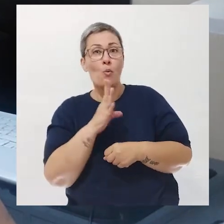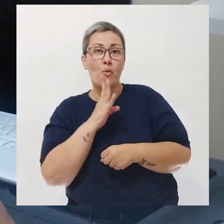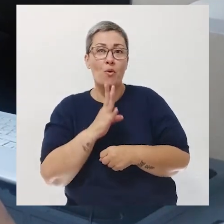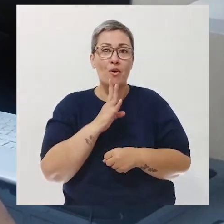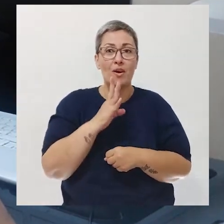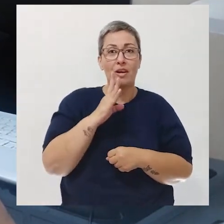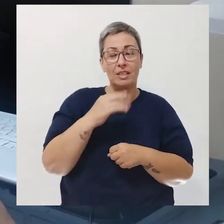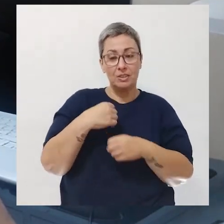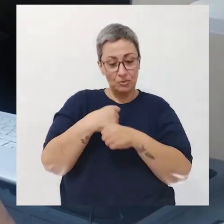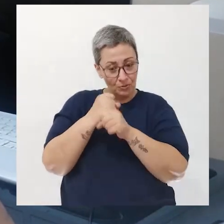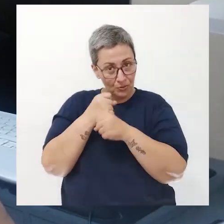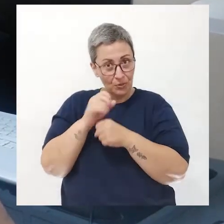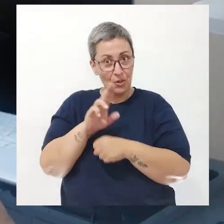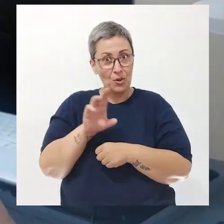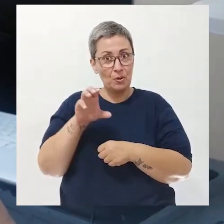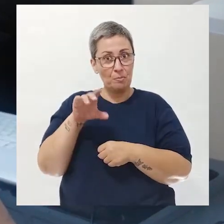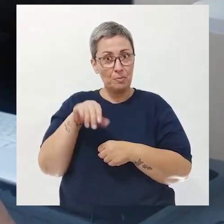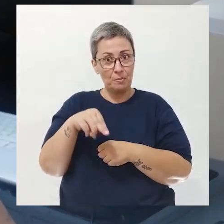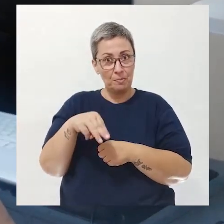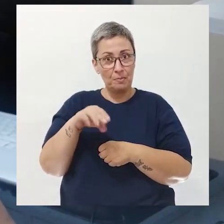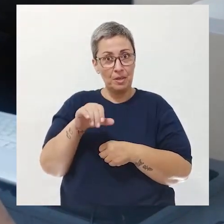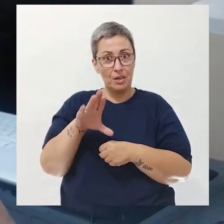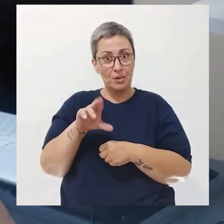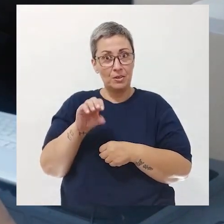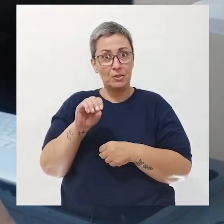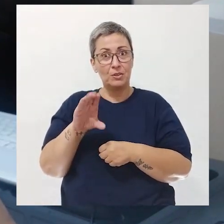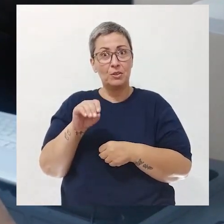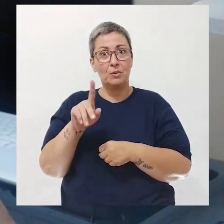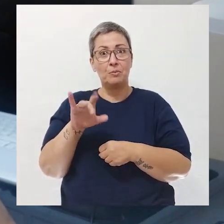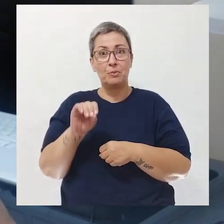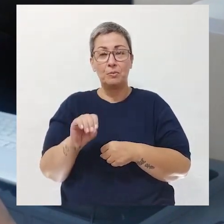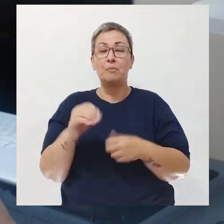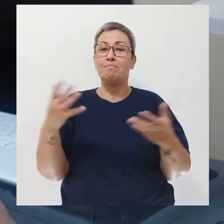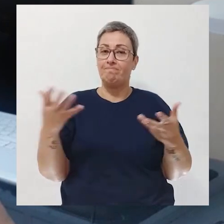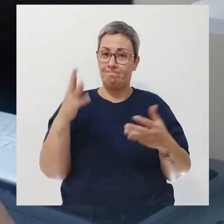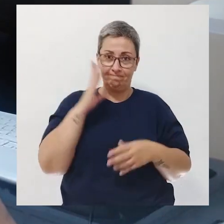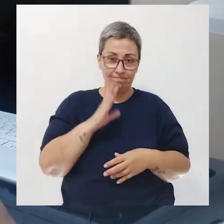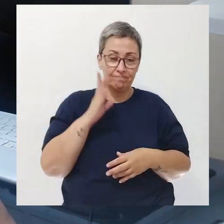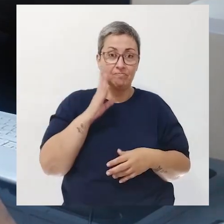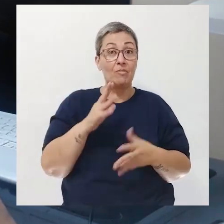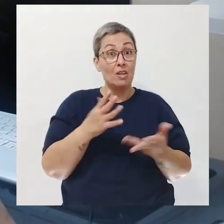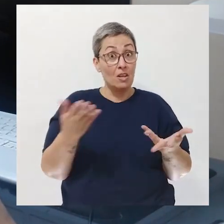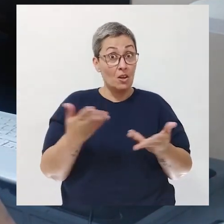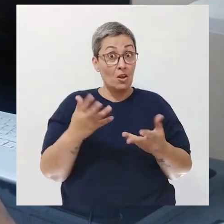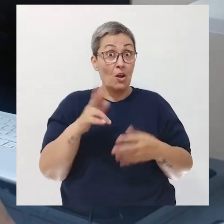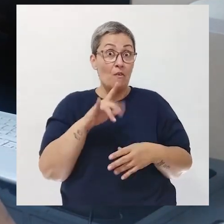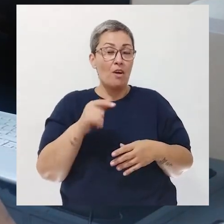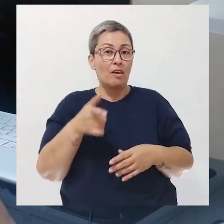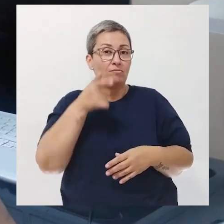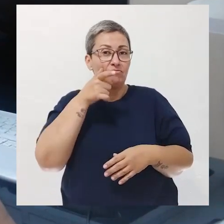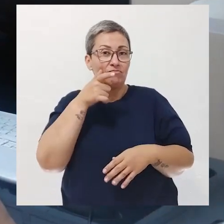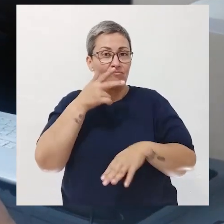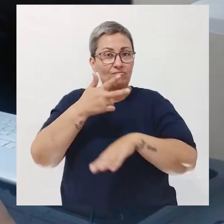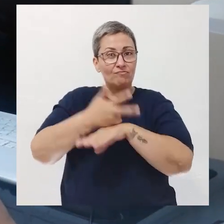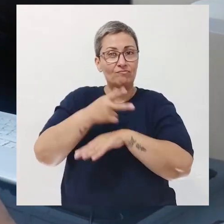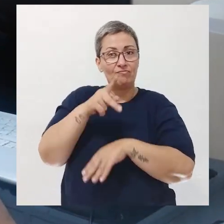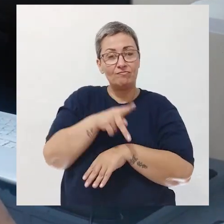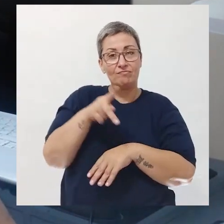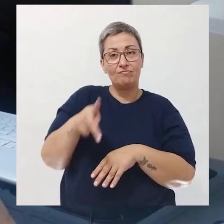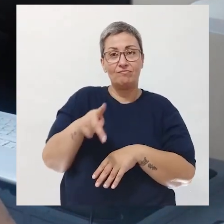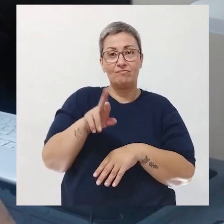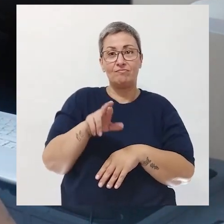é o microscópio? Ou conheceu o que é um aparelho chamado microscópio? Legal! Agora,